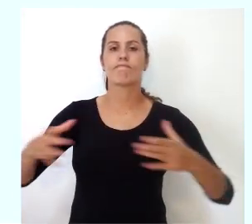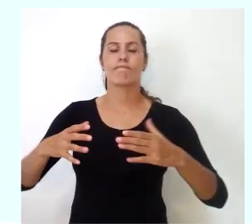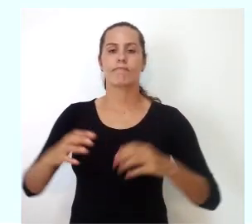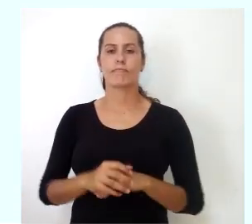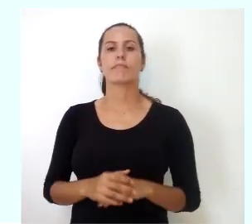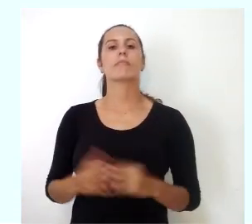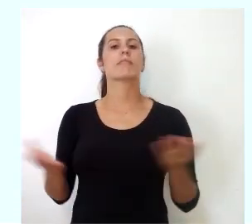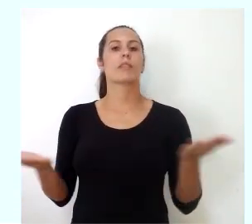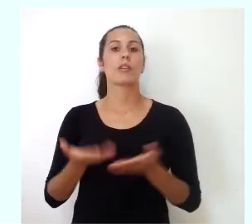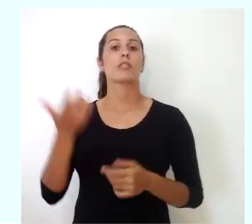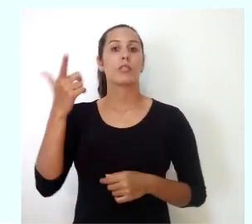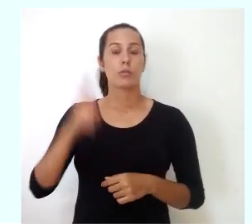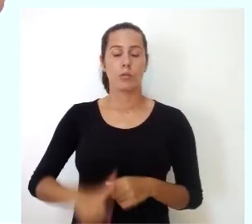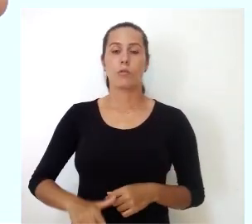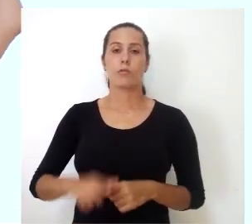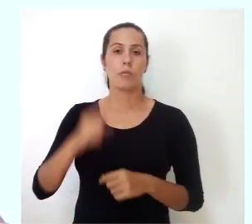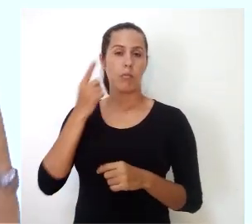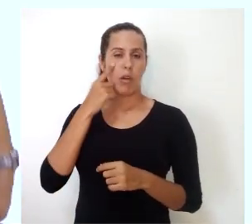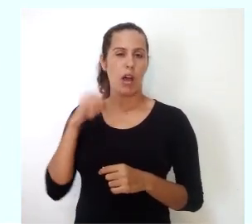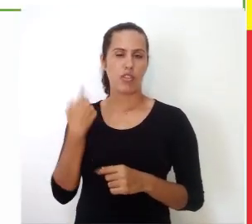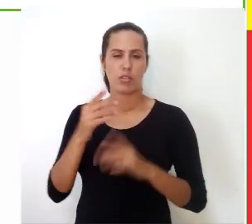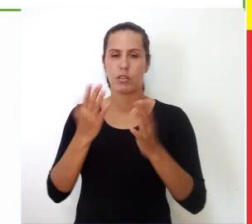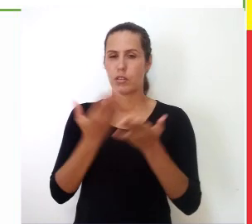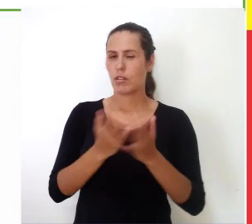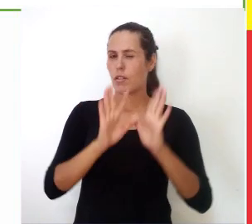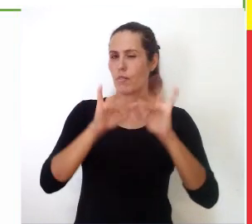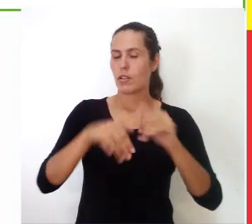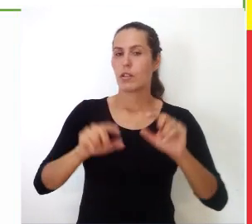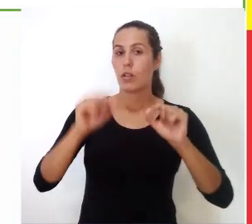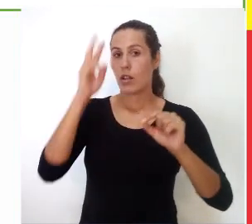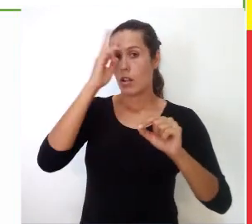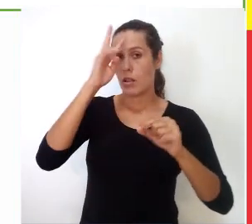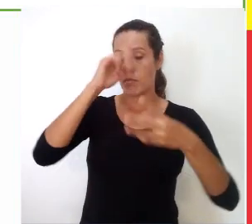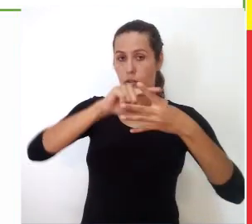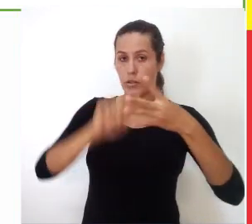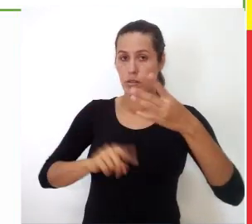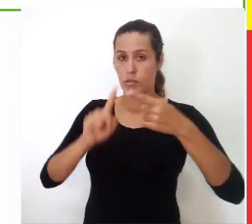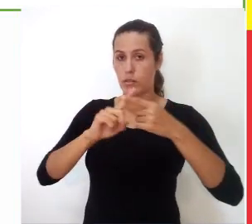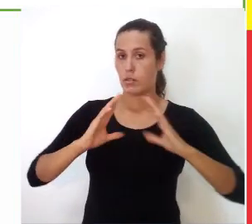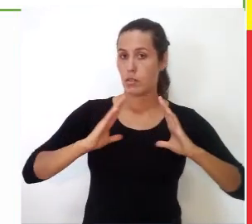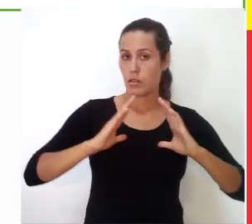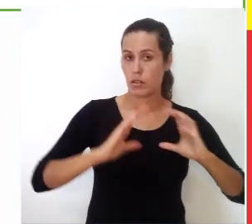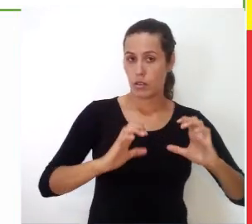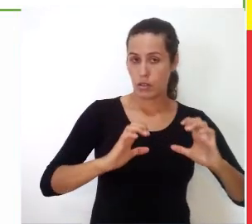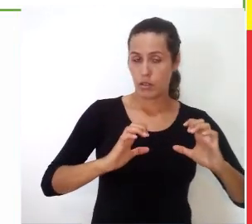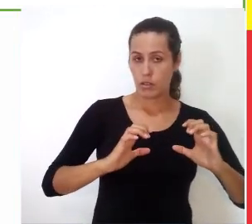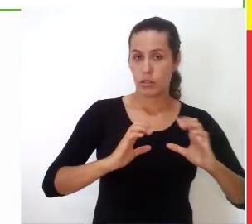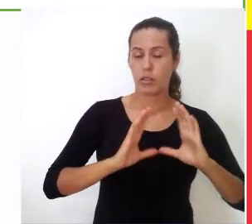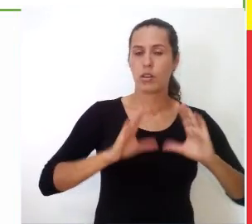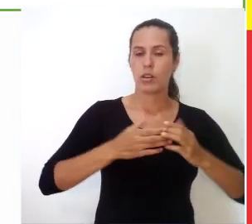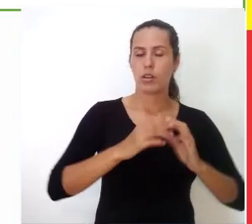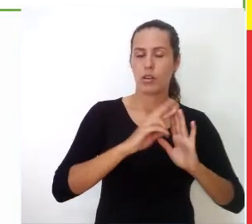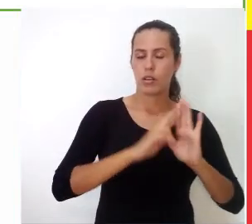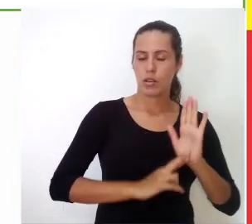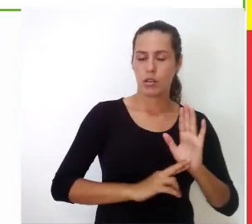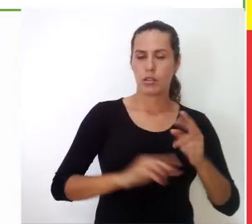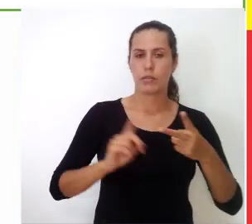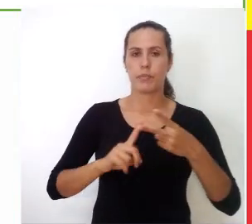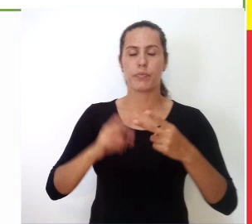para finalizar, pensemos mais uma vez nestas 4 palavras: ética,